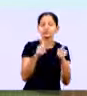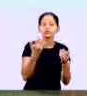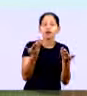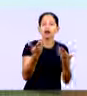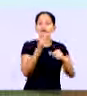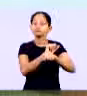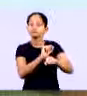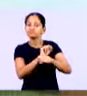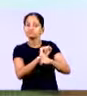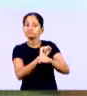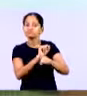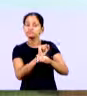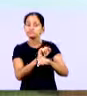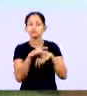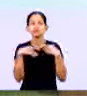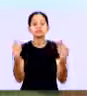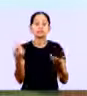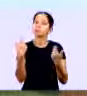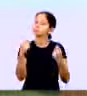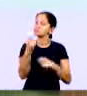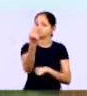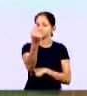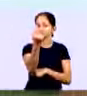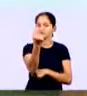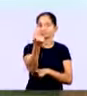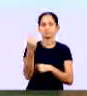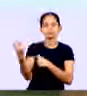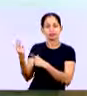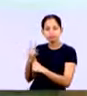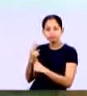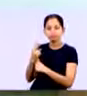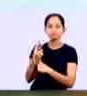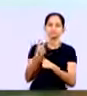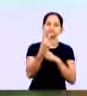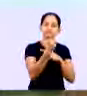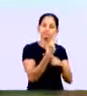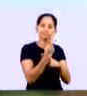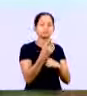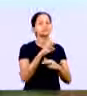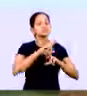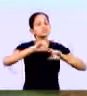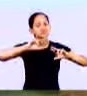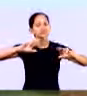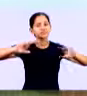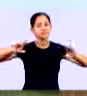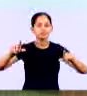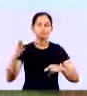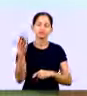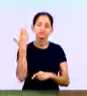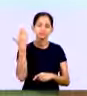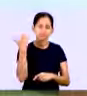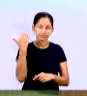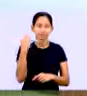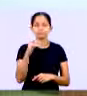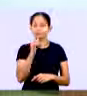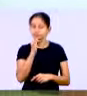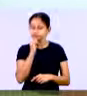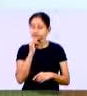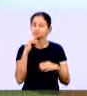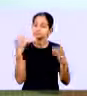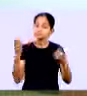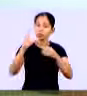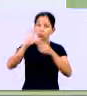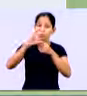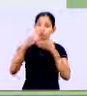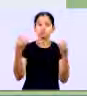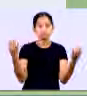para pagar as contas, eu tenho que ter recurso. Então, eu vou buscar no mercado, naquelas diversas opções que nós discutimos aqui em aulas anteriores, né? Mas o conceito